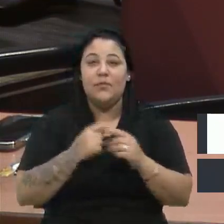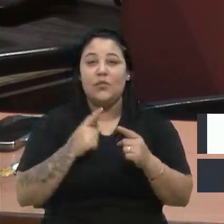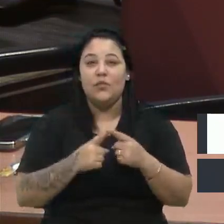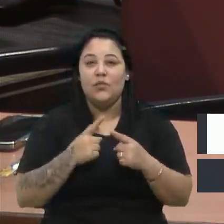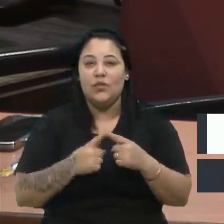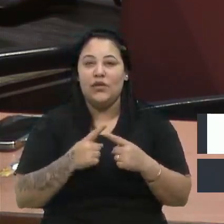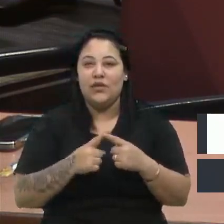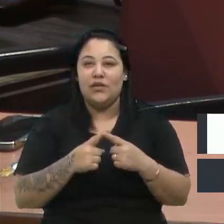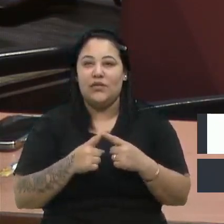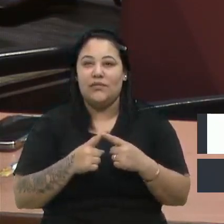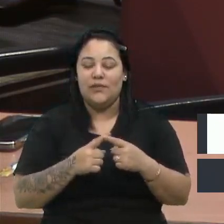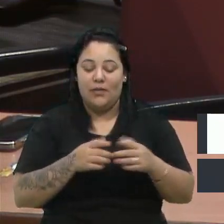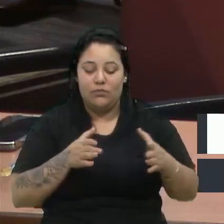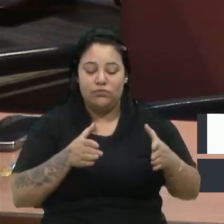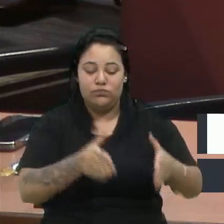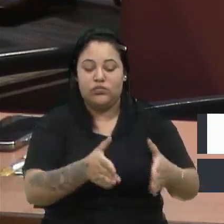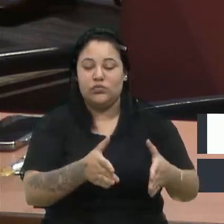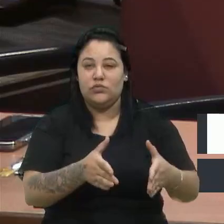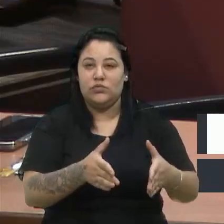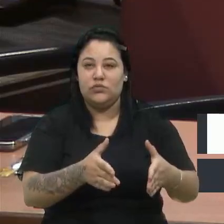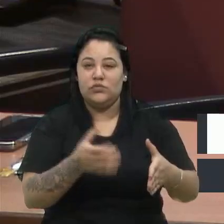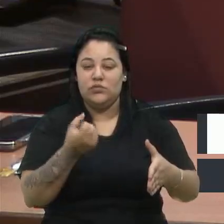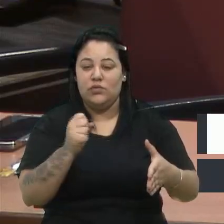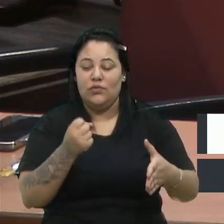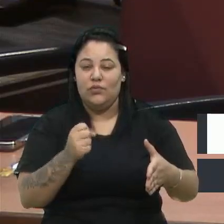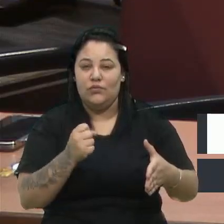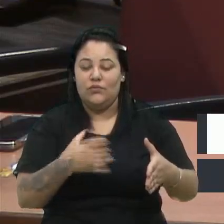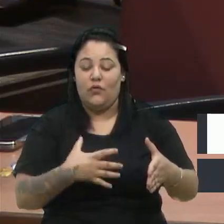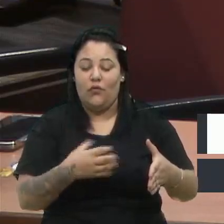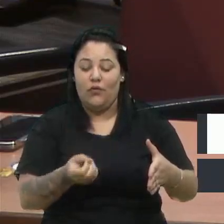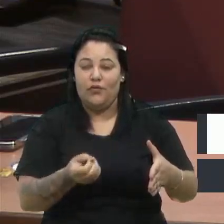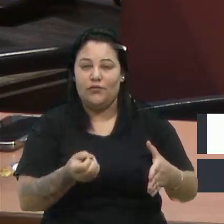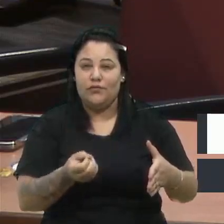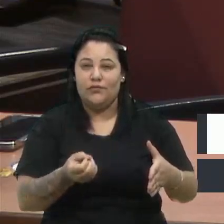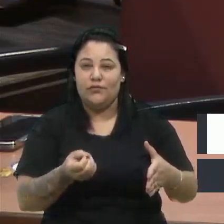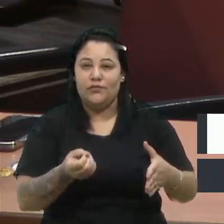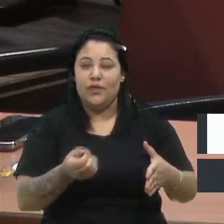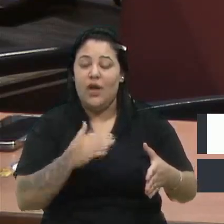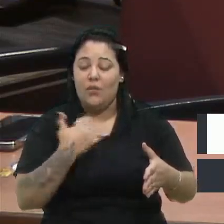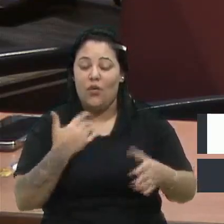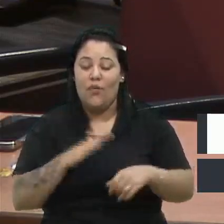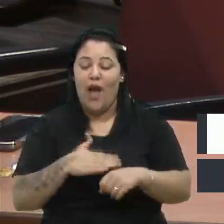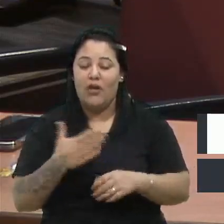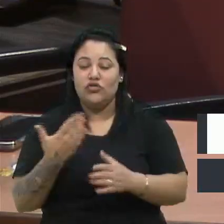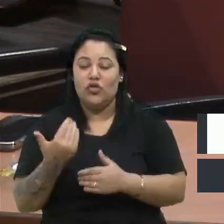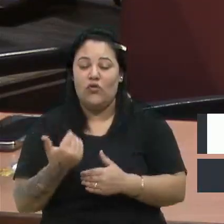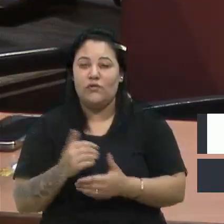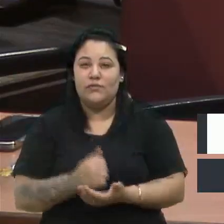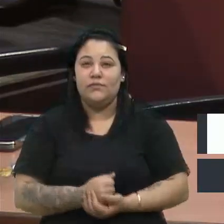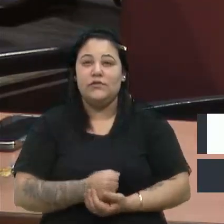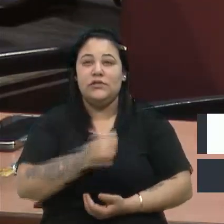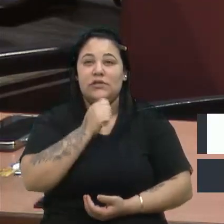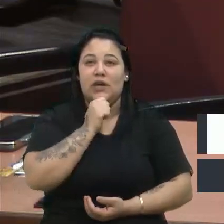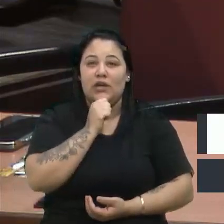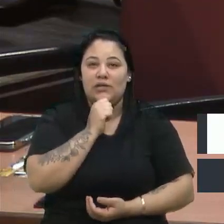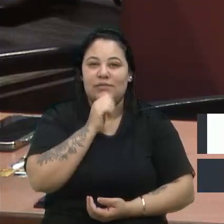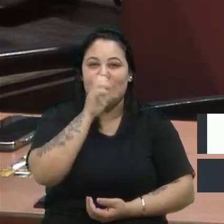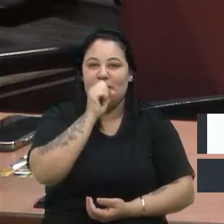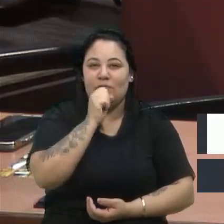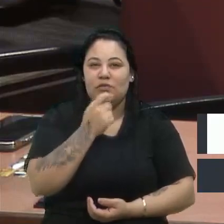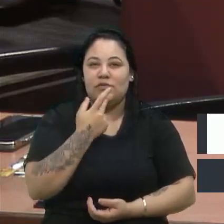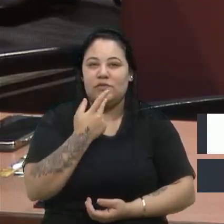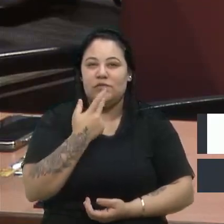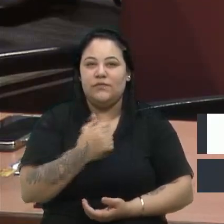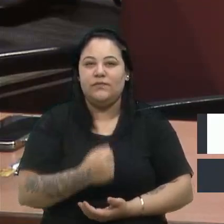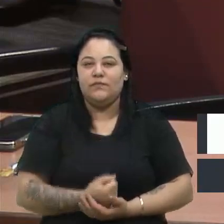sepultando o filho de 8 filhos mais caçula. E ainda no sábado ele teria dito para a esposa, hoje eu